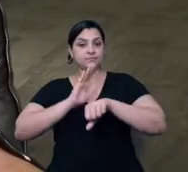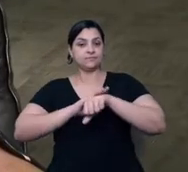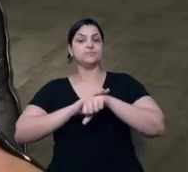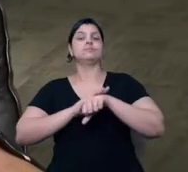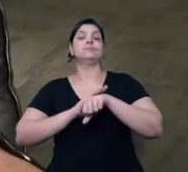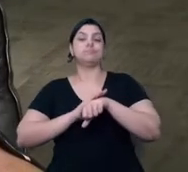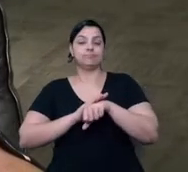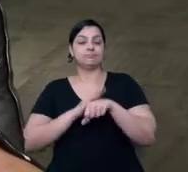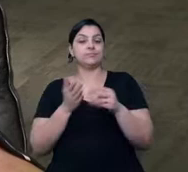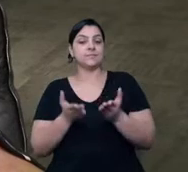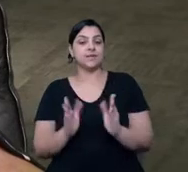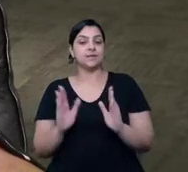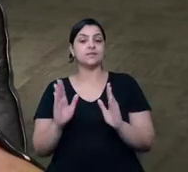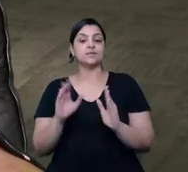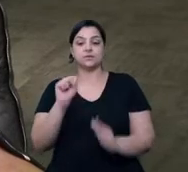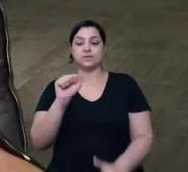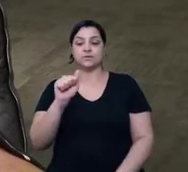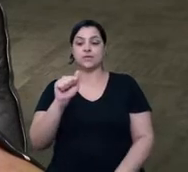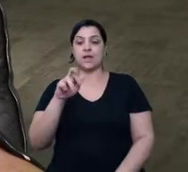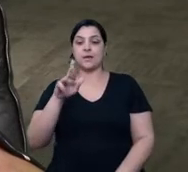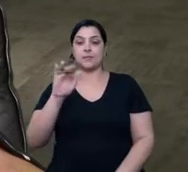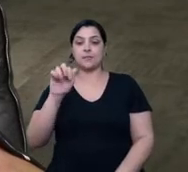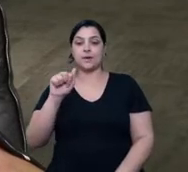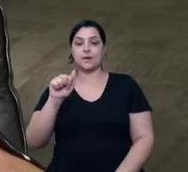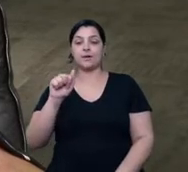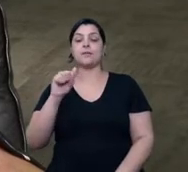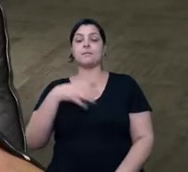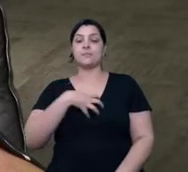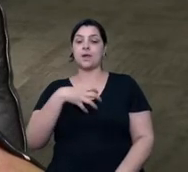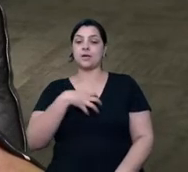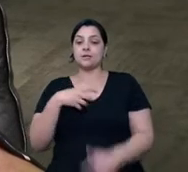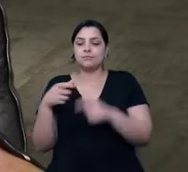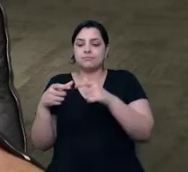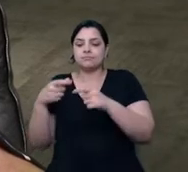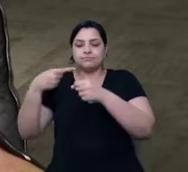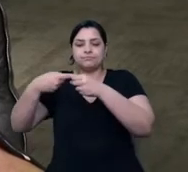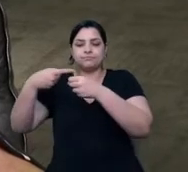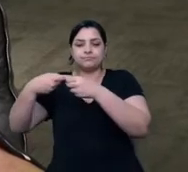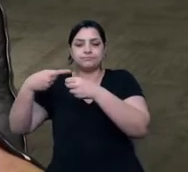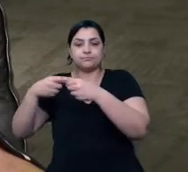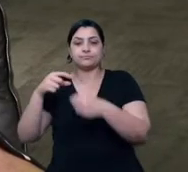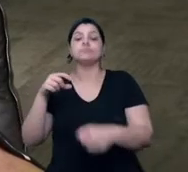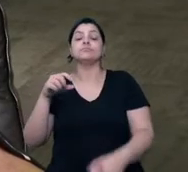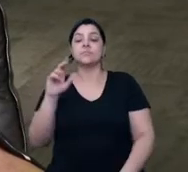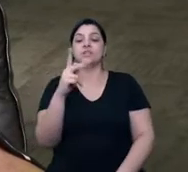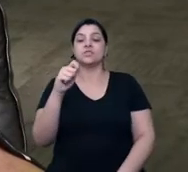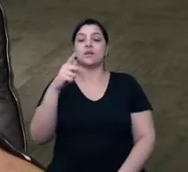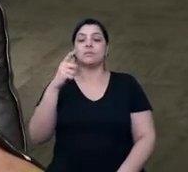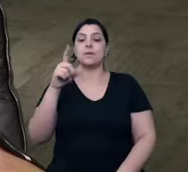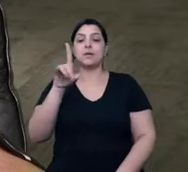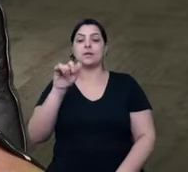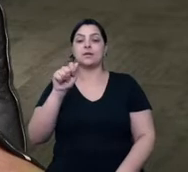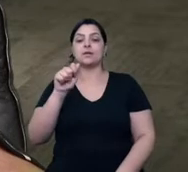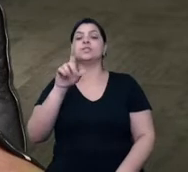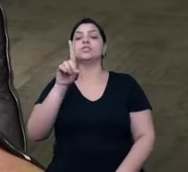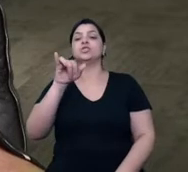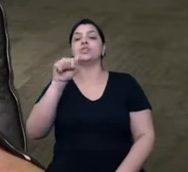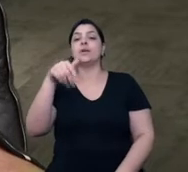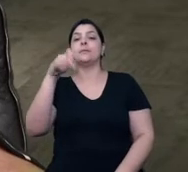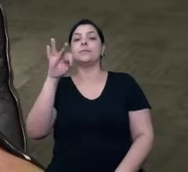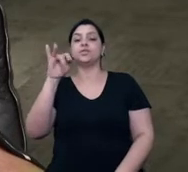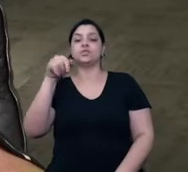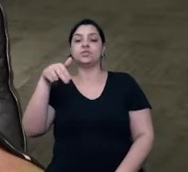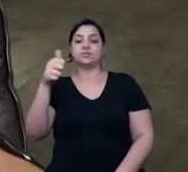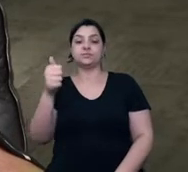em Seabra, Bahia, cidade da microrregião baiana da Chapada Diamantina. A arte